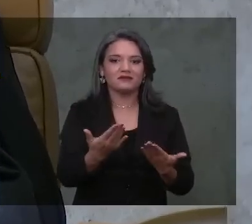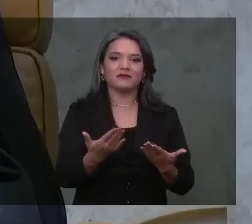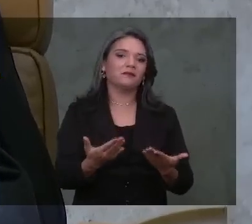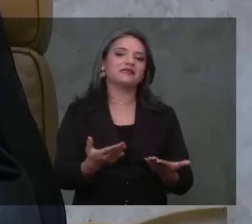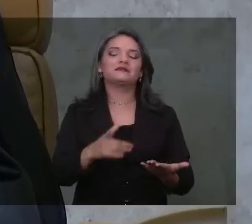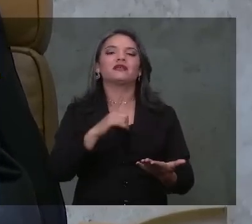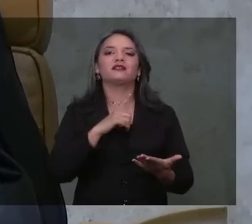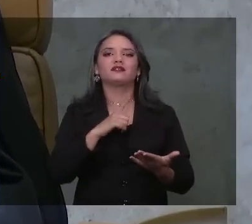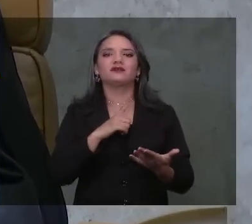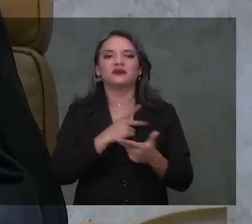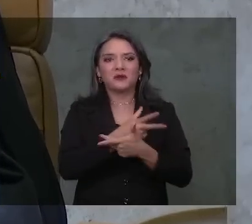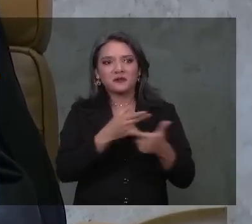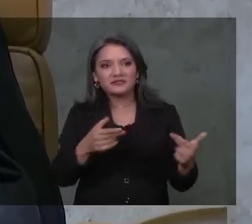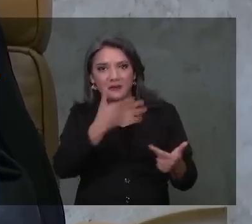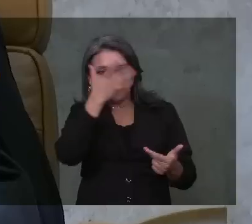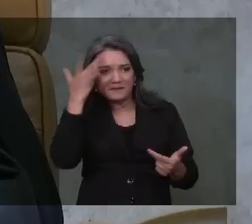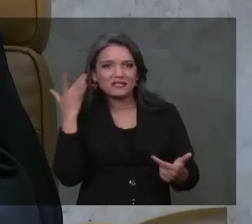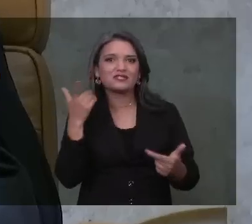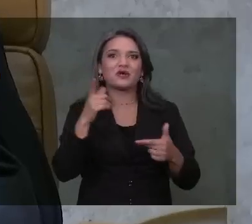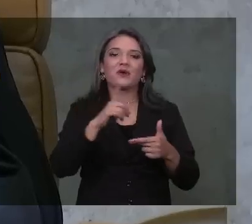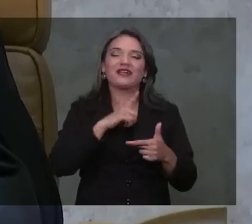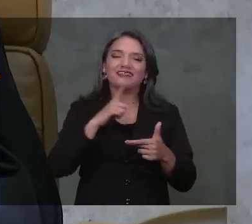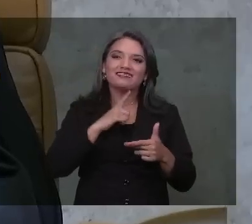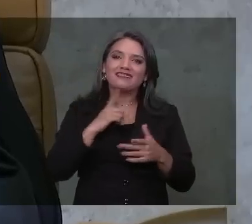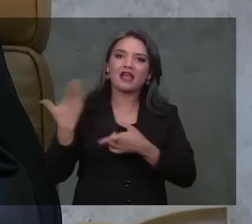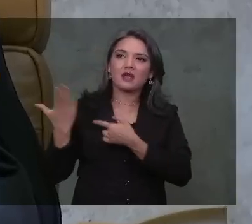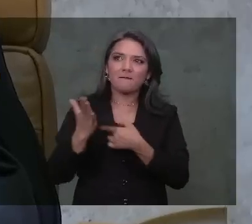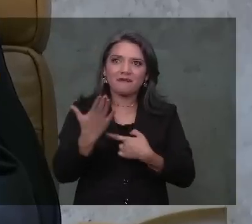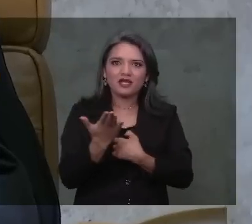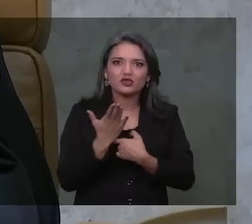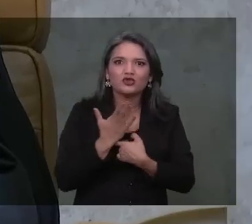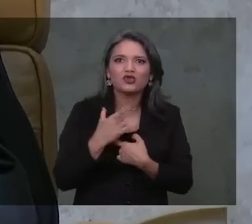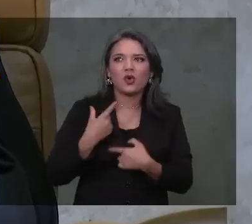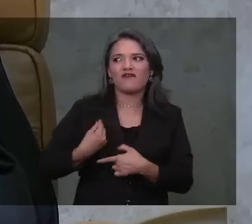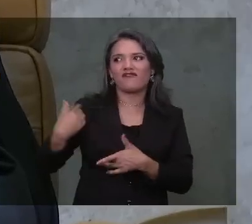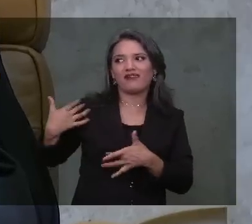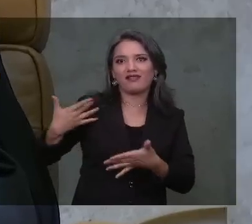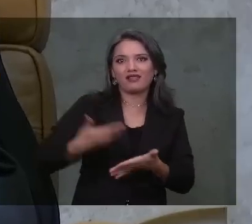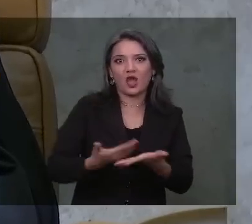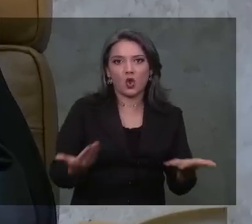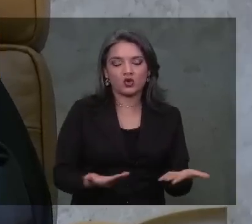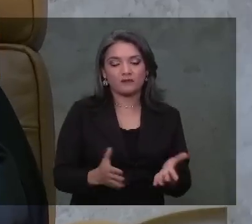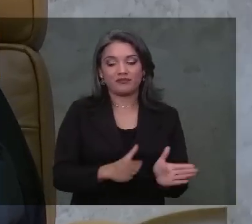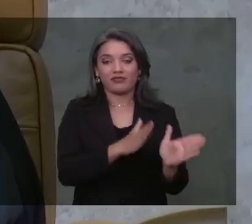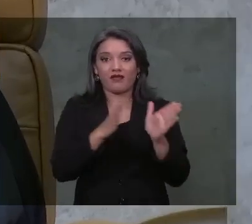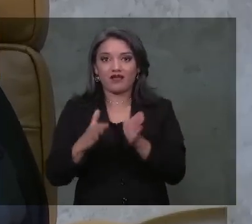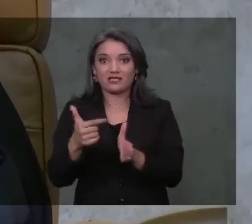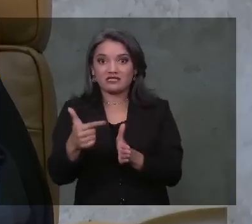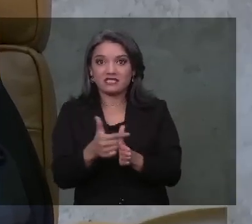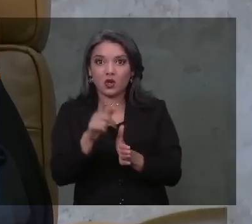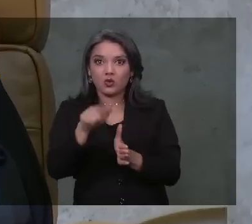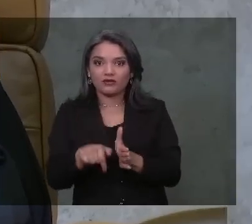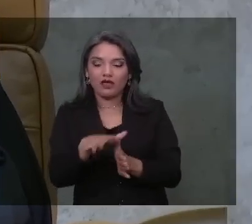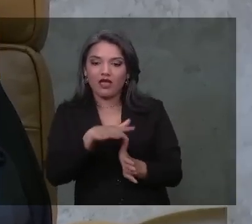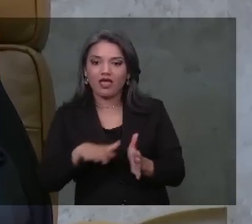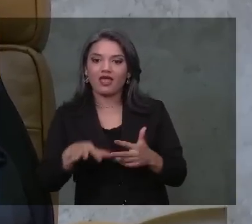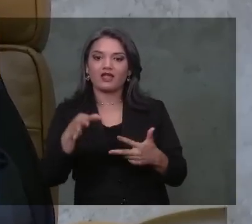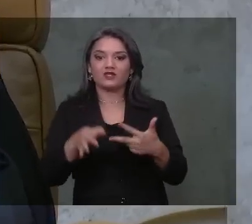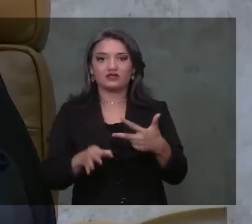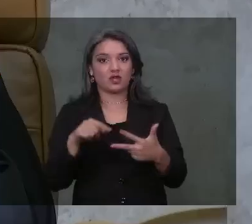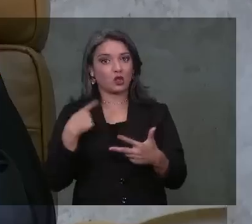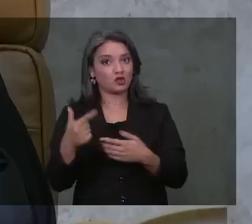que pavimentaram o meu caminho até aqui. A segunda, ao judiciário, nosso papel e